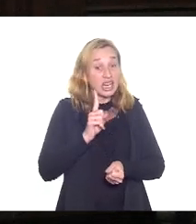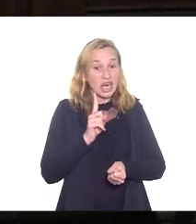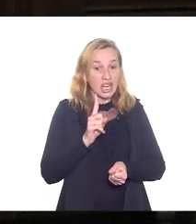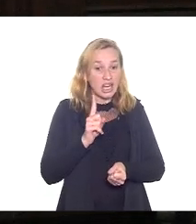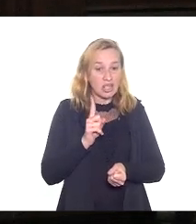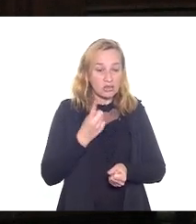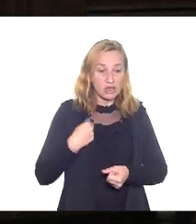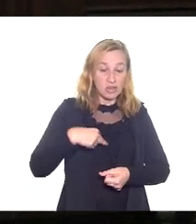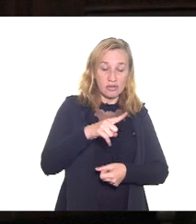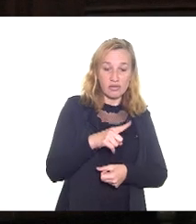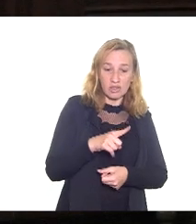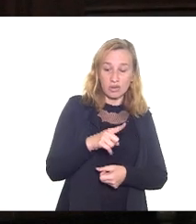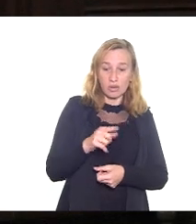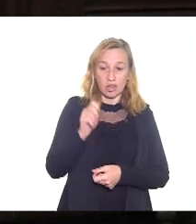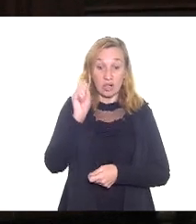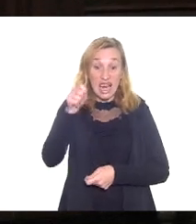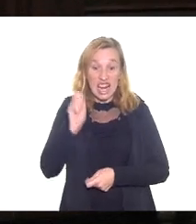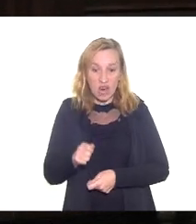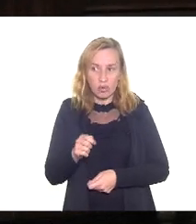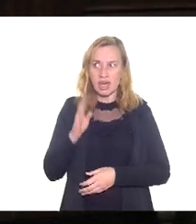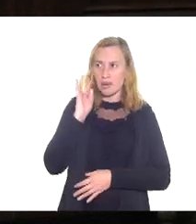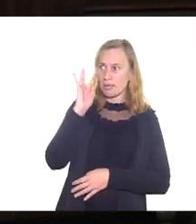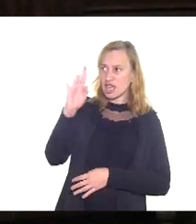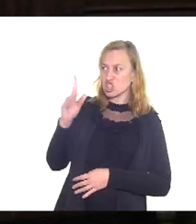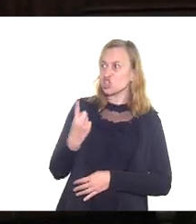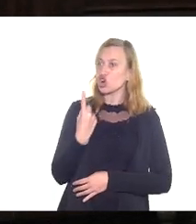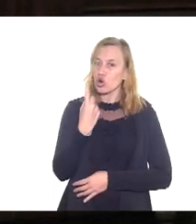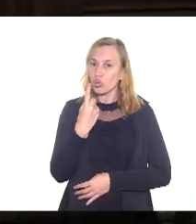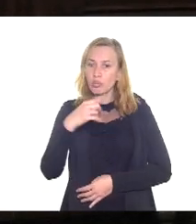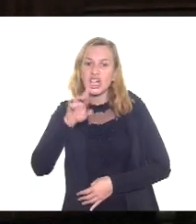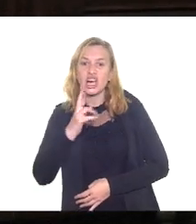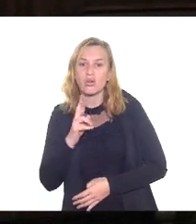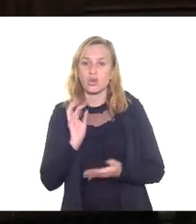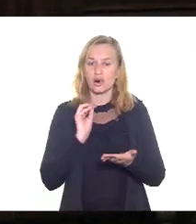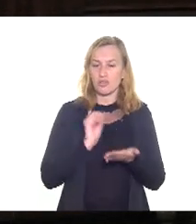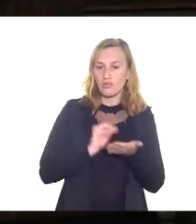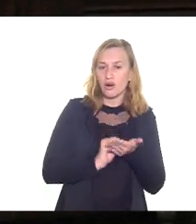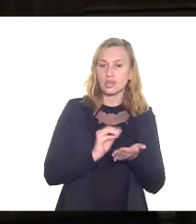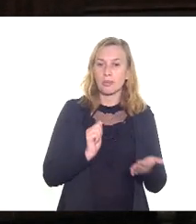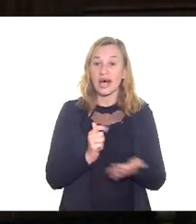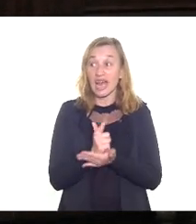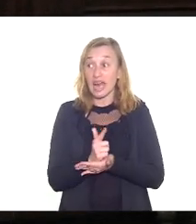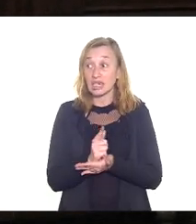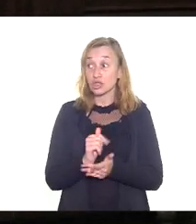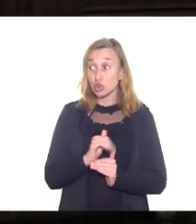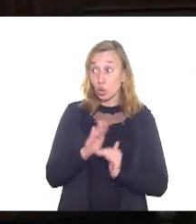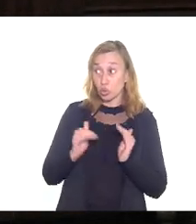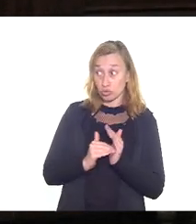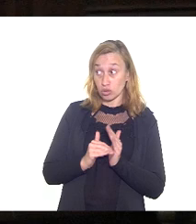participar do leilão. Imagine que tenha 1 bilhão de restos a pagar. Todos se inscrevem.